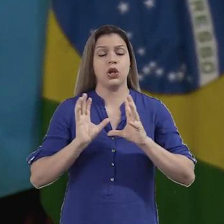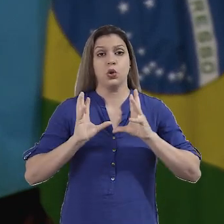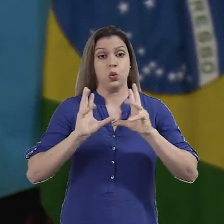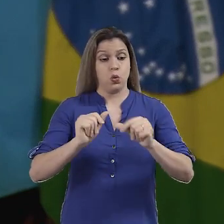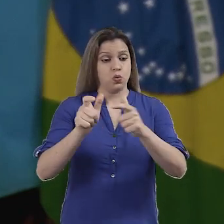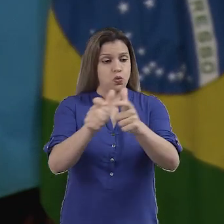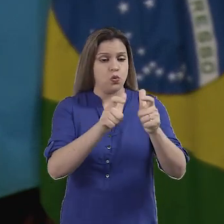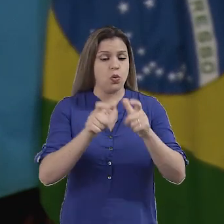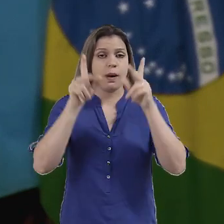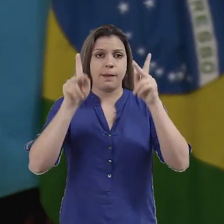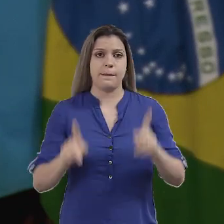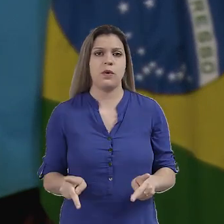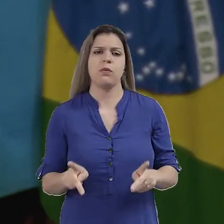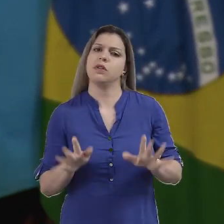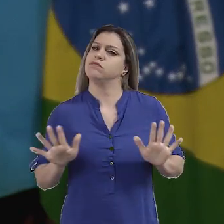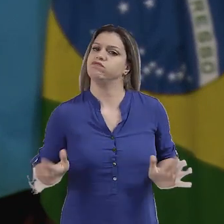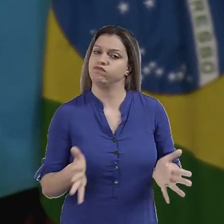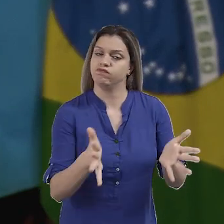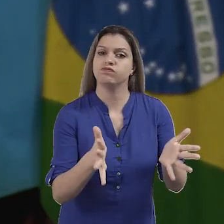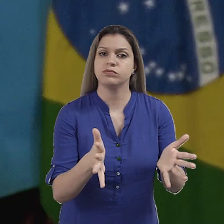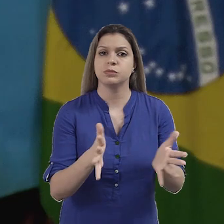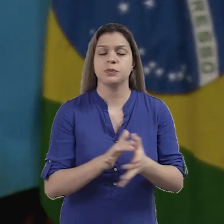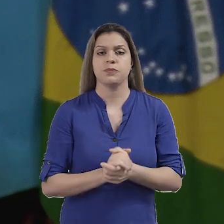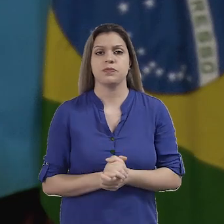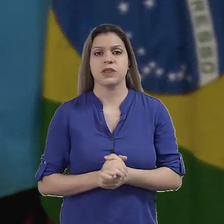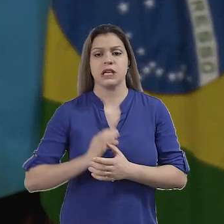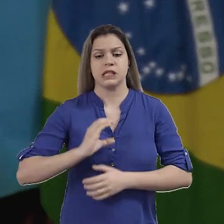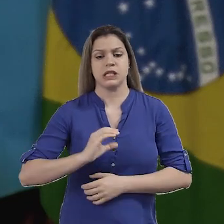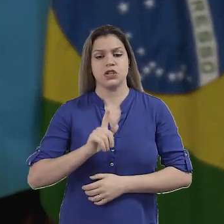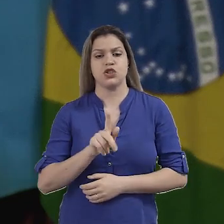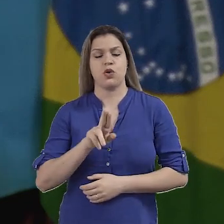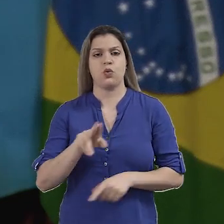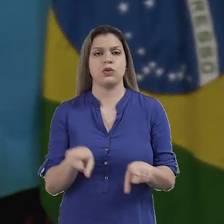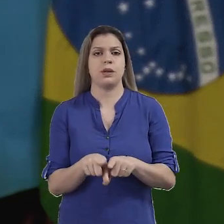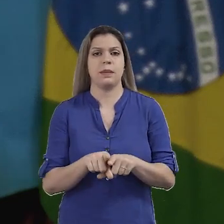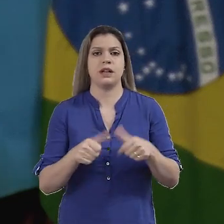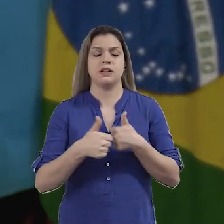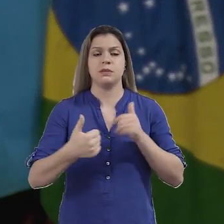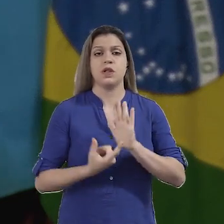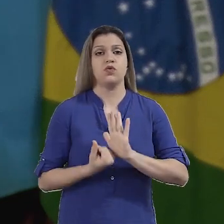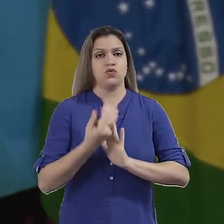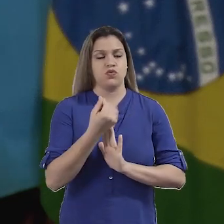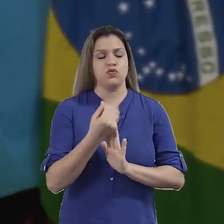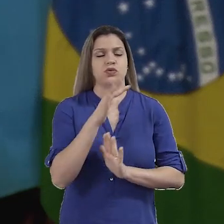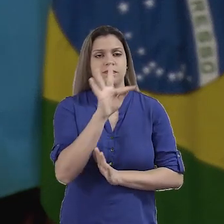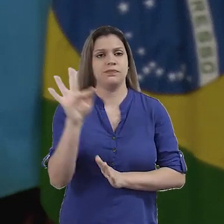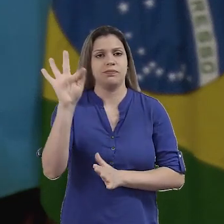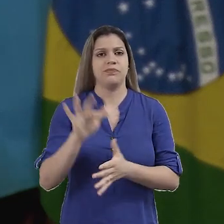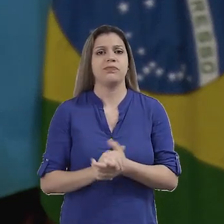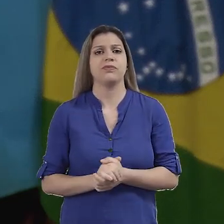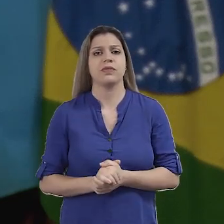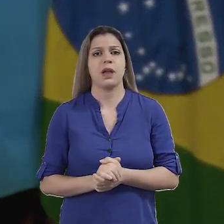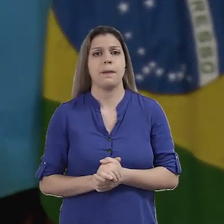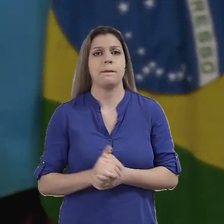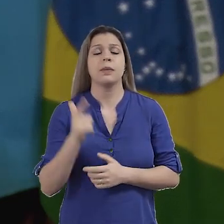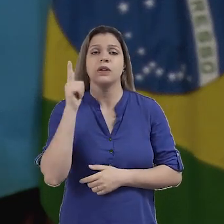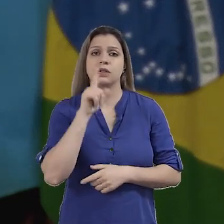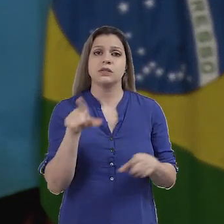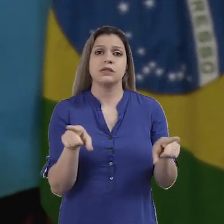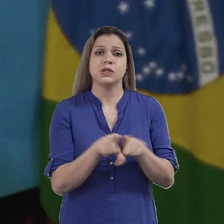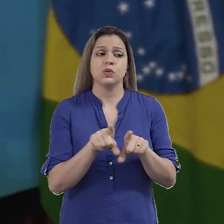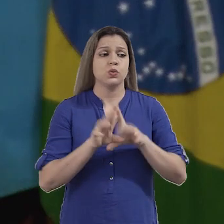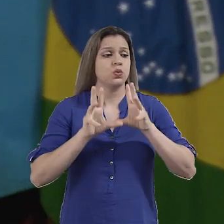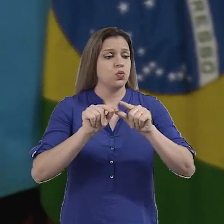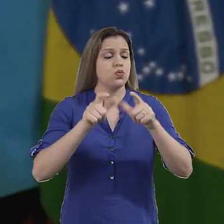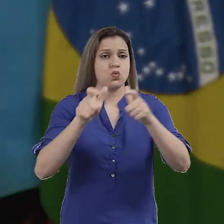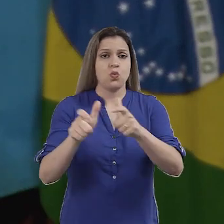muito nos órgãos públicos, incentivado principalmente pela CGU, pelo Tribunal de Contas da União, para que seja feito